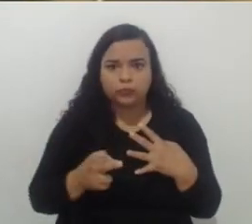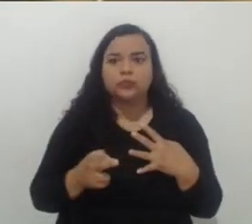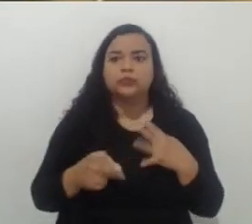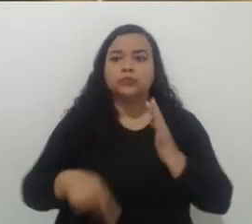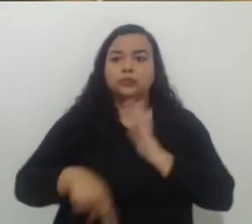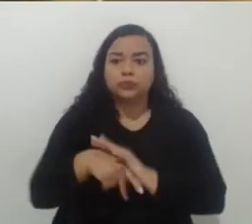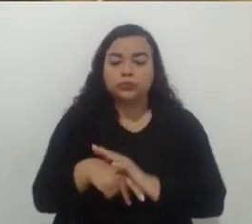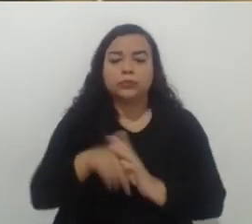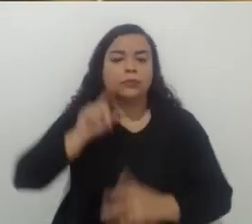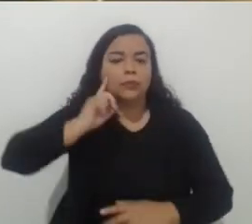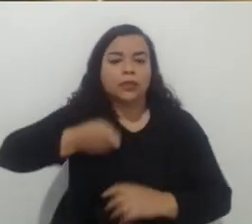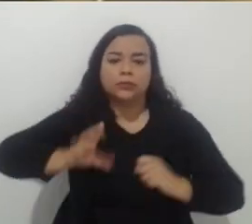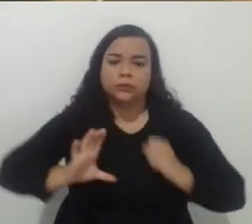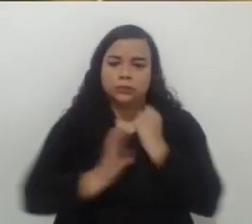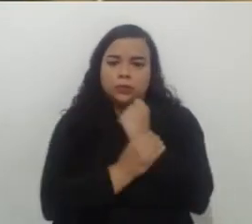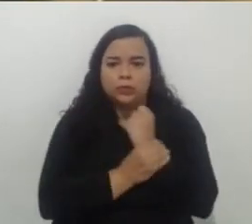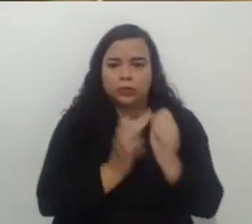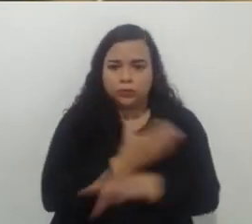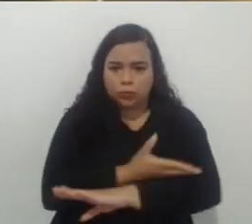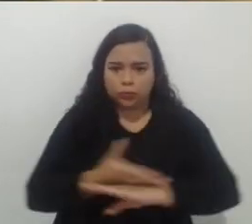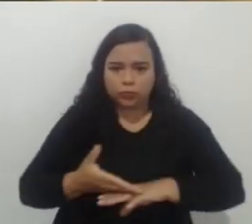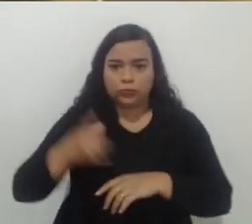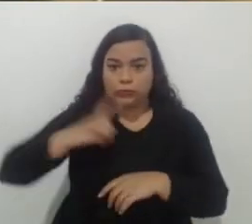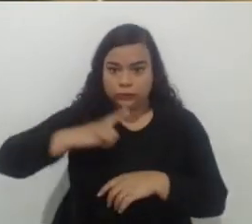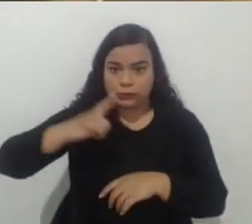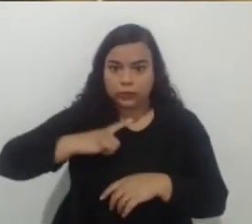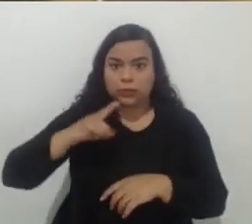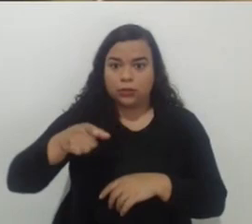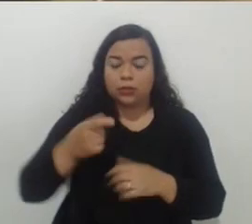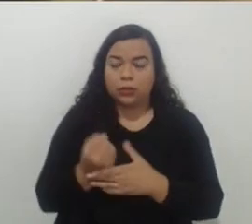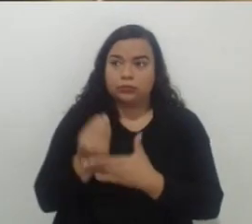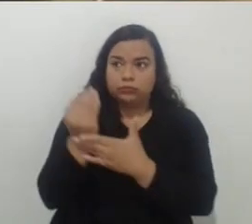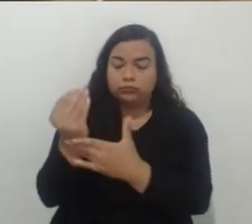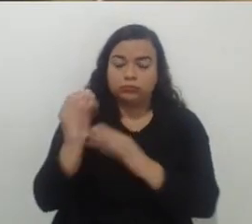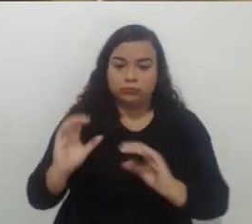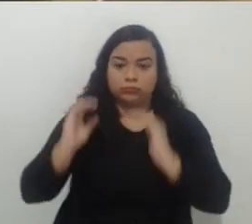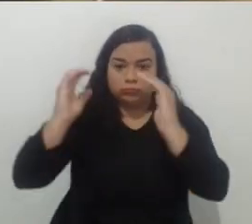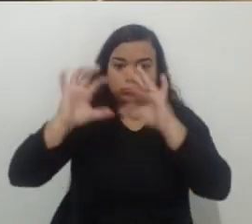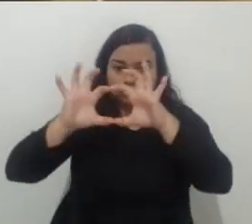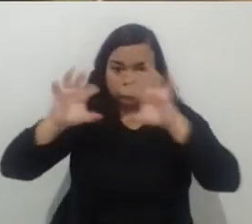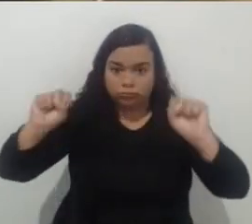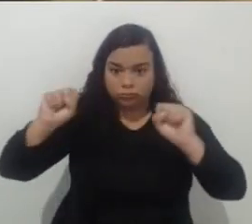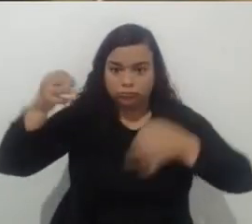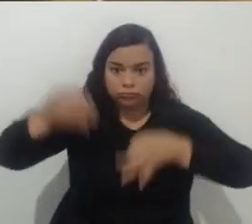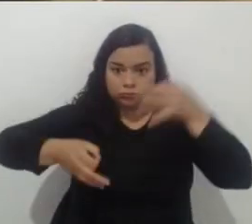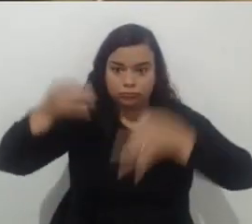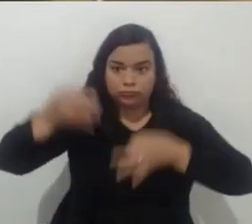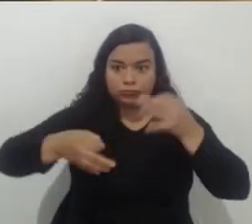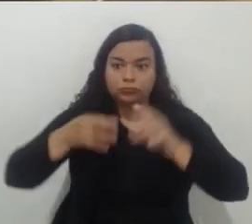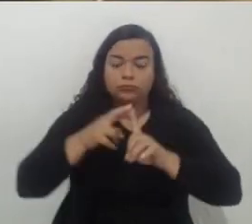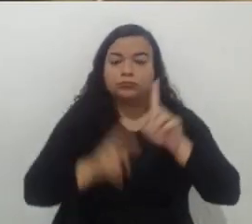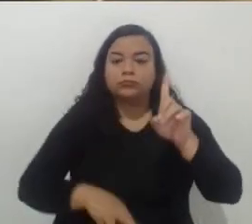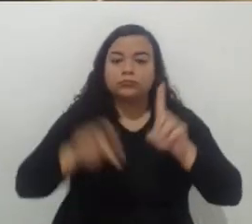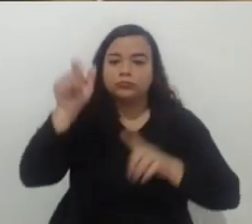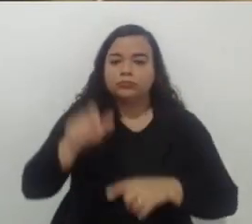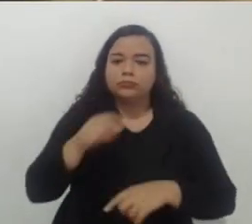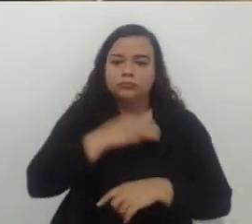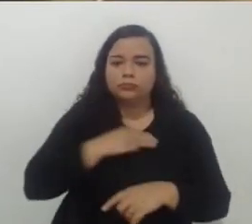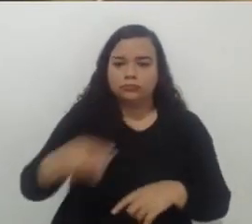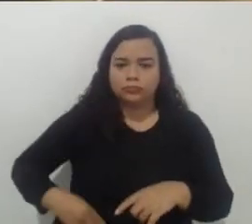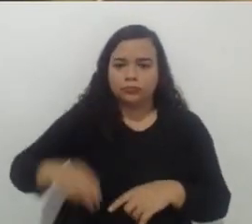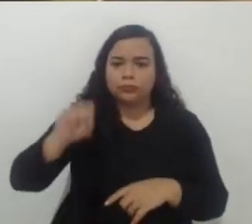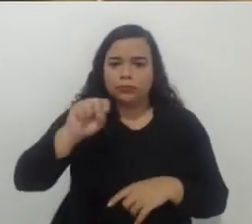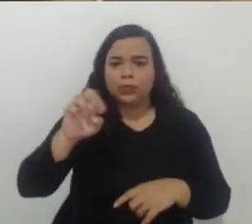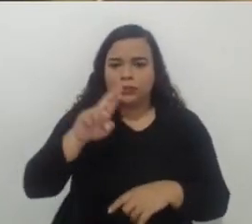segurança, ele foi acendido ao Superior Tribunal de Justiça, sob a relatoria do ministro Sérgio Cuquina, e nesse